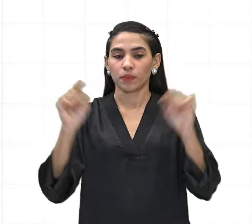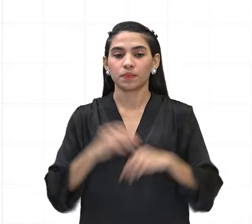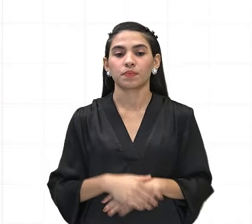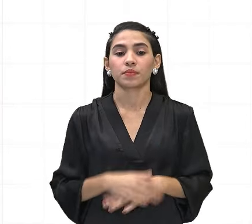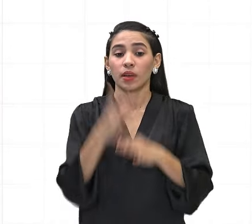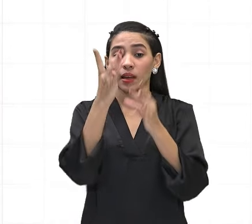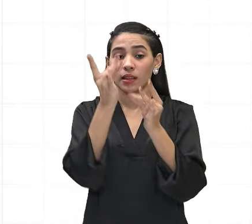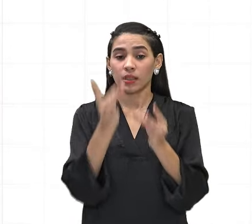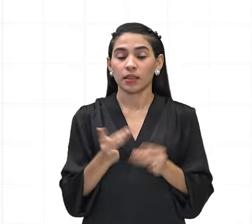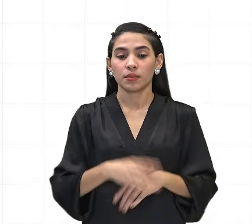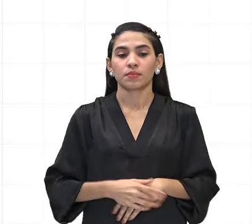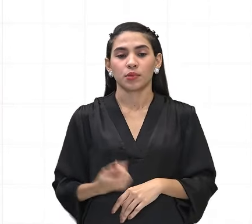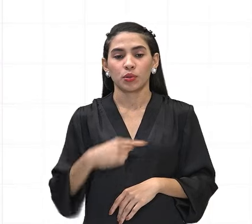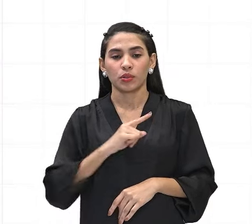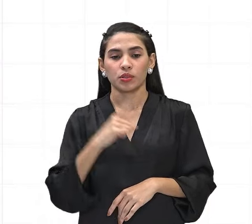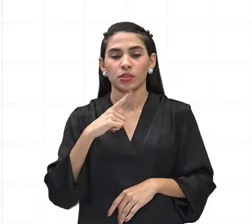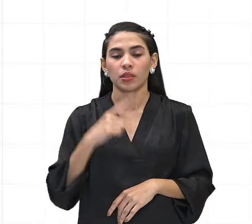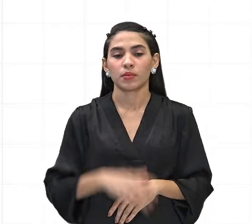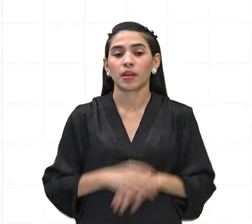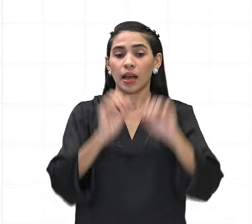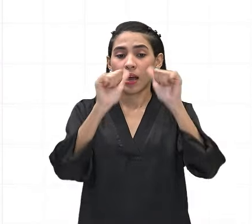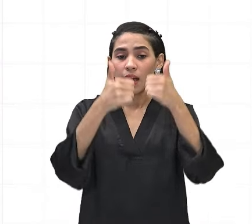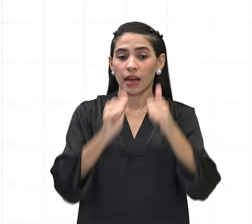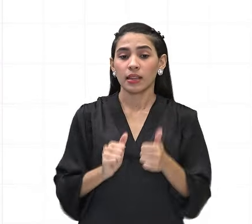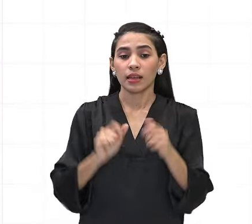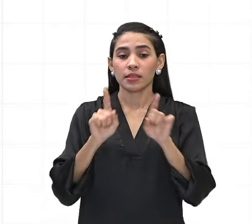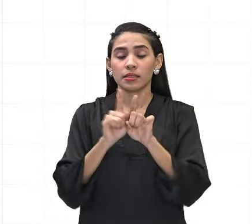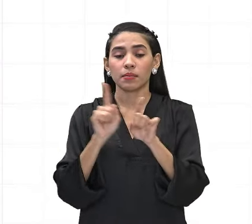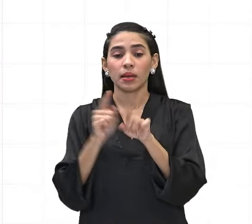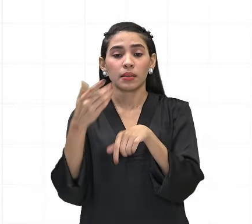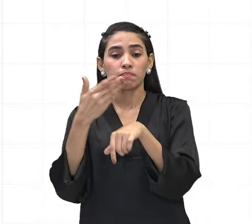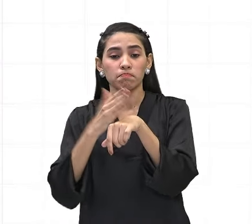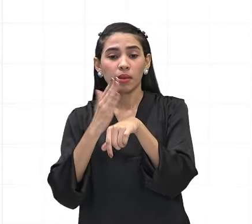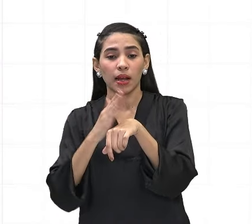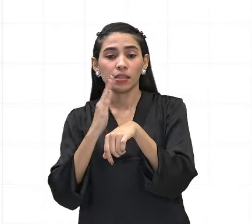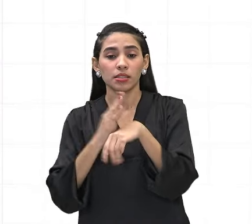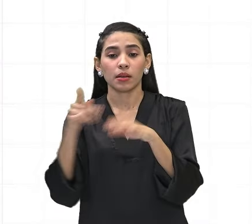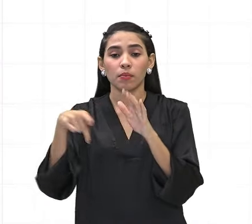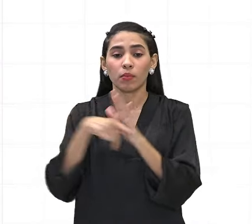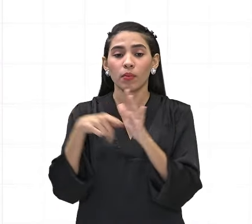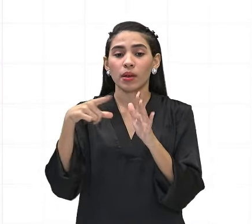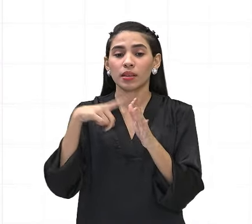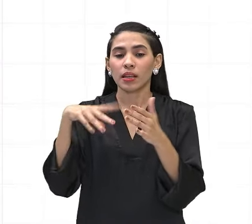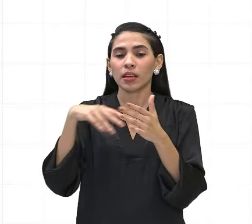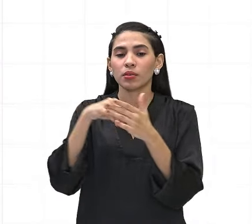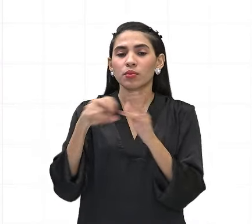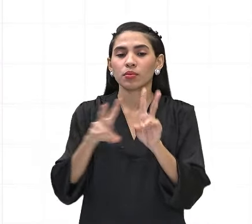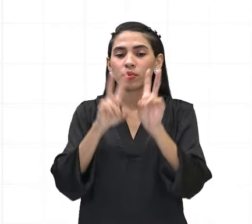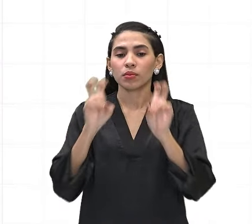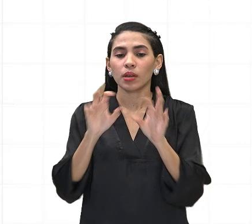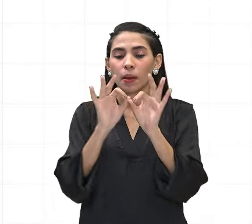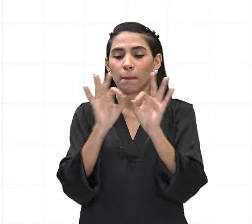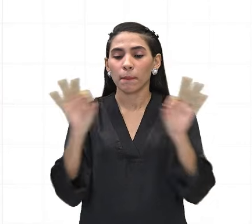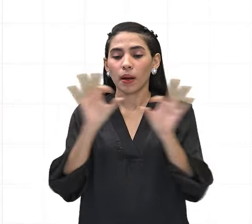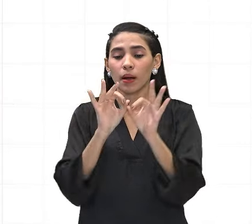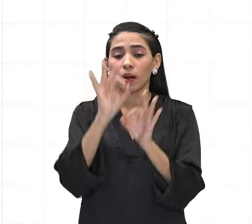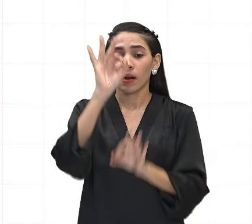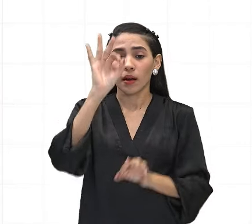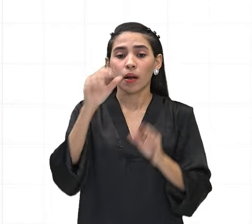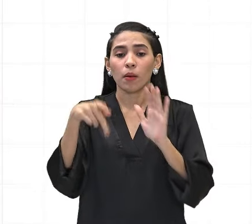detalhamento resolução e elaboração de problemas que envolvam medidas de área de figuras